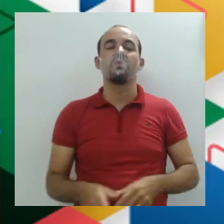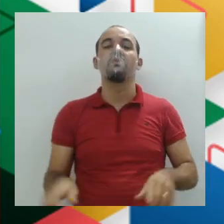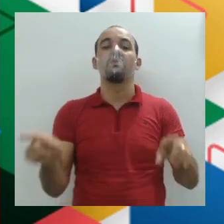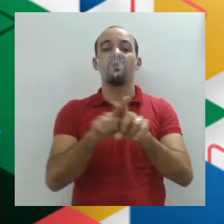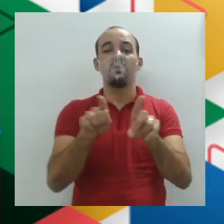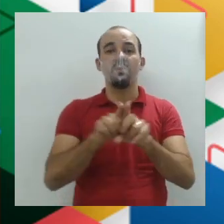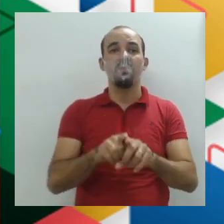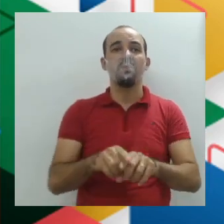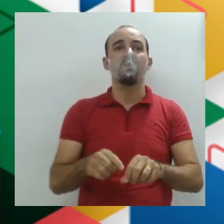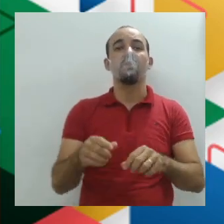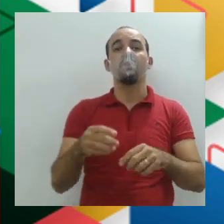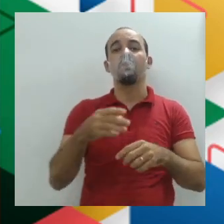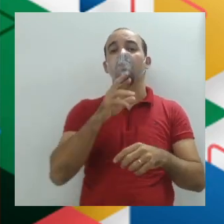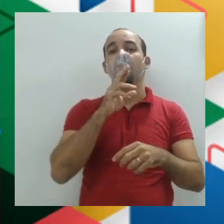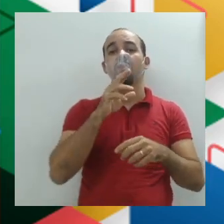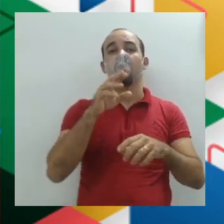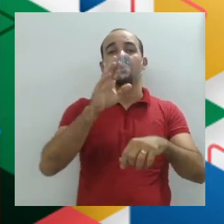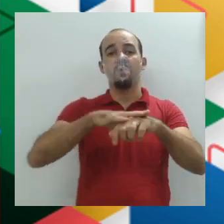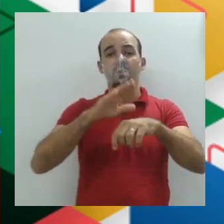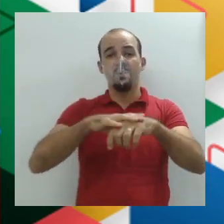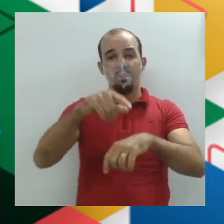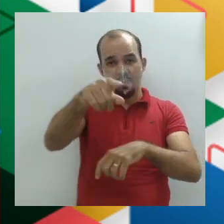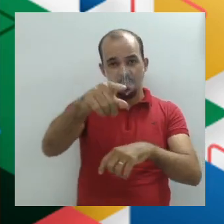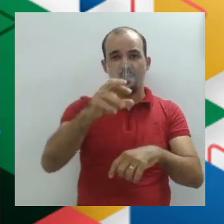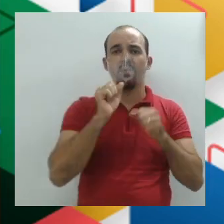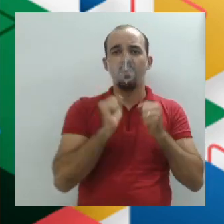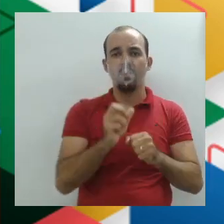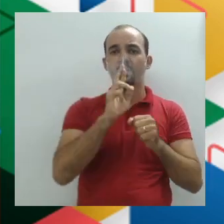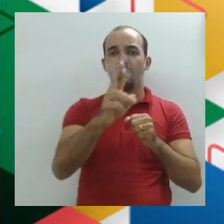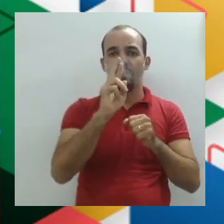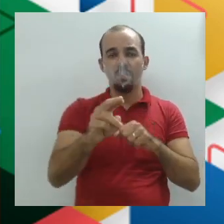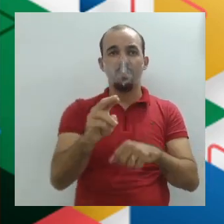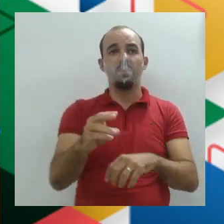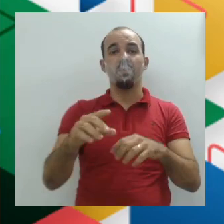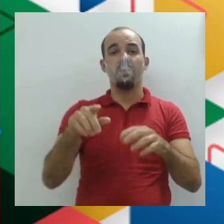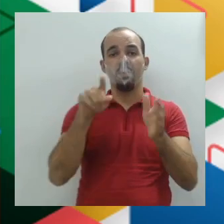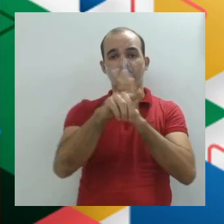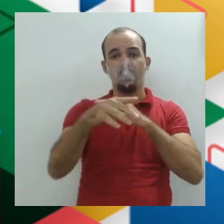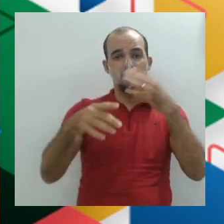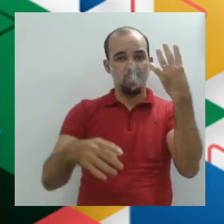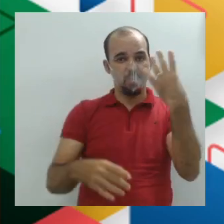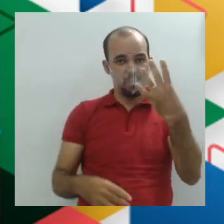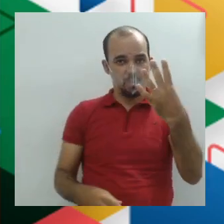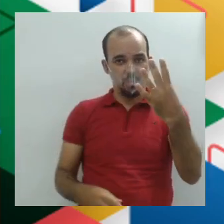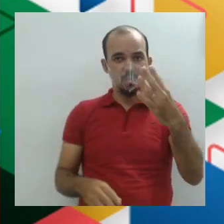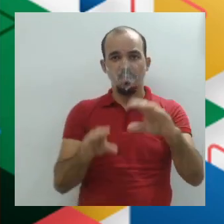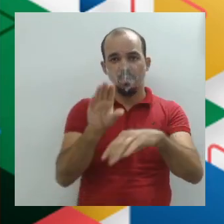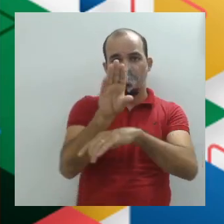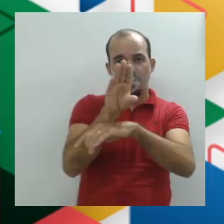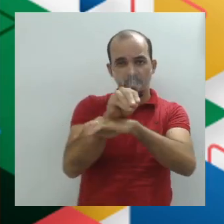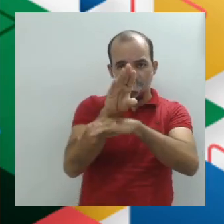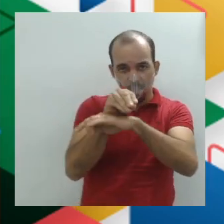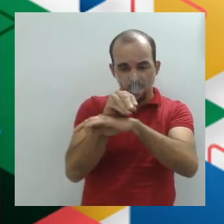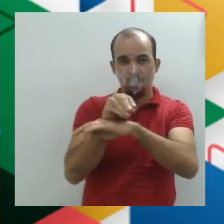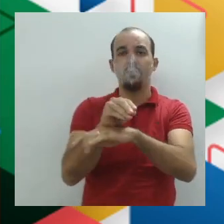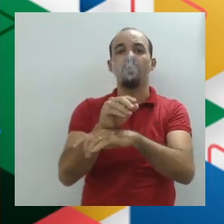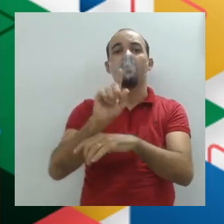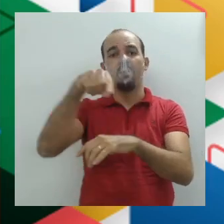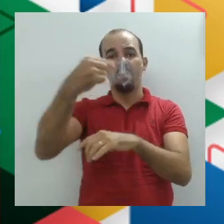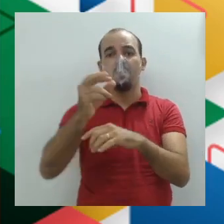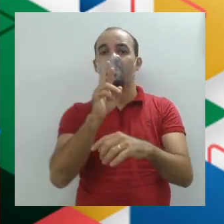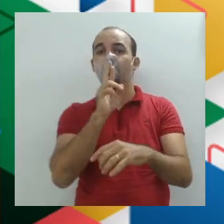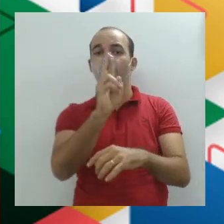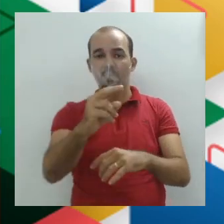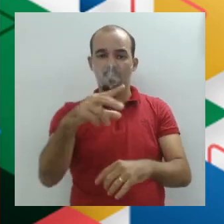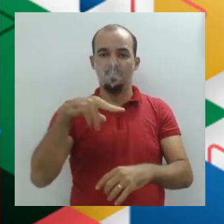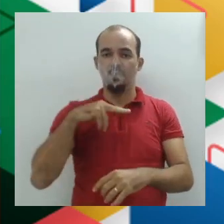da questão 4 para você fazer sozinho e mandar no meu Instagram. Um print, dá um print aí, tá? Vai no YouTube e pega o vídeo novamente para você printar